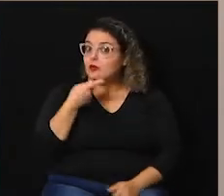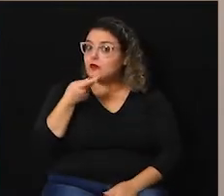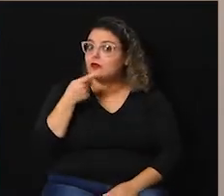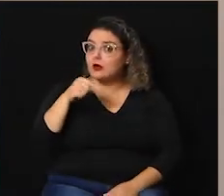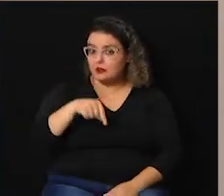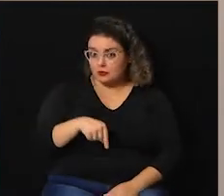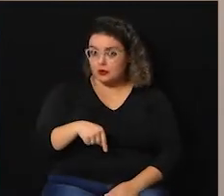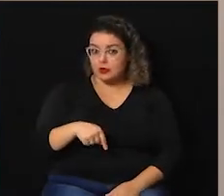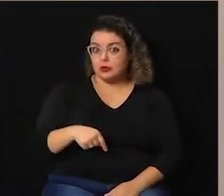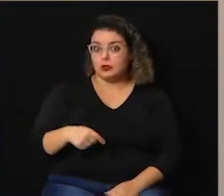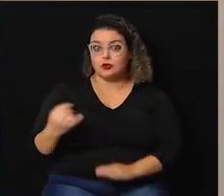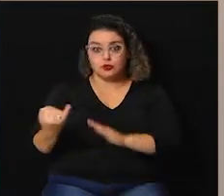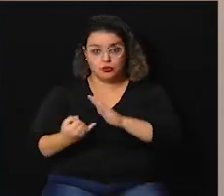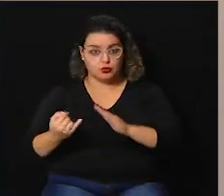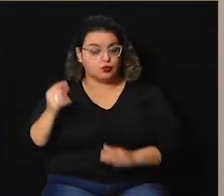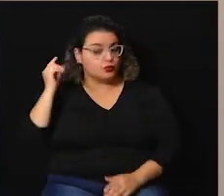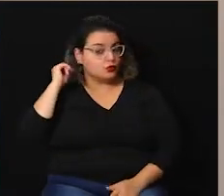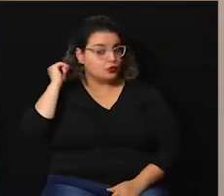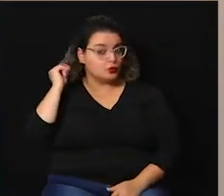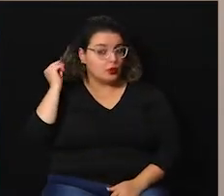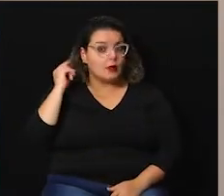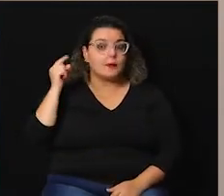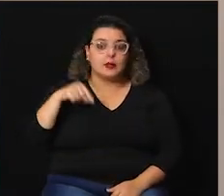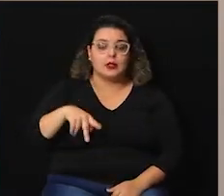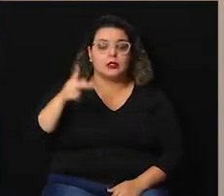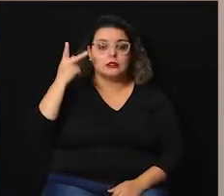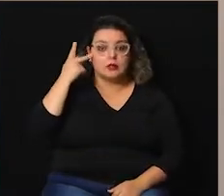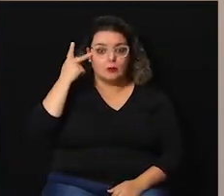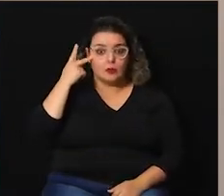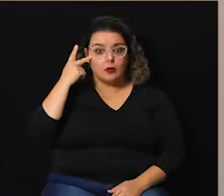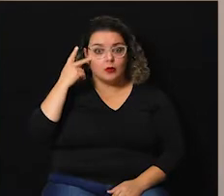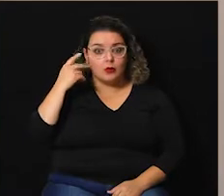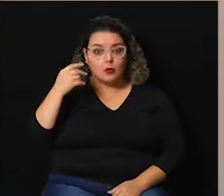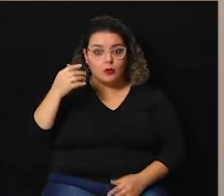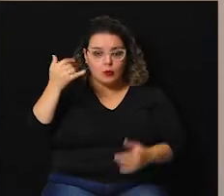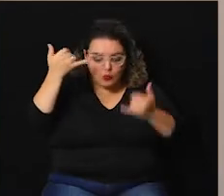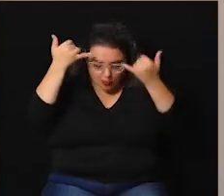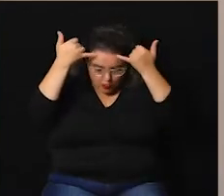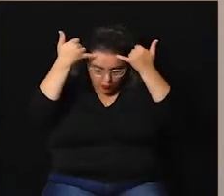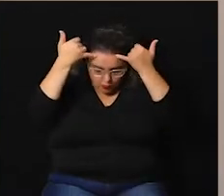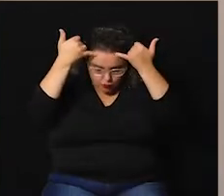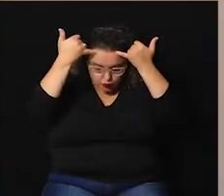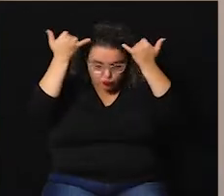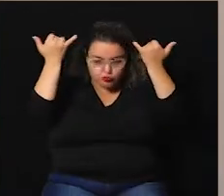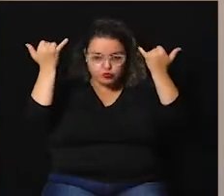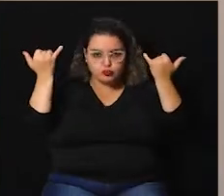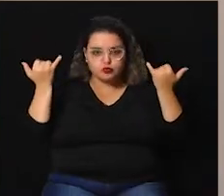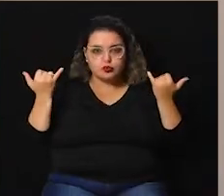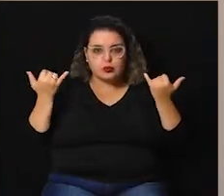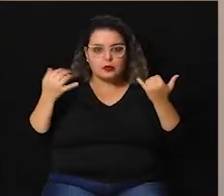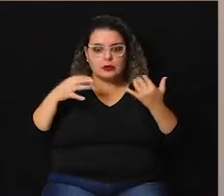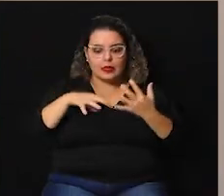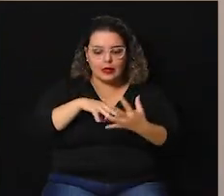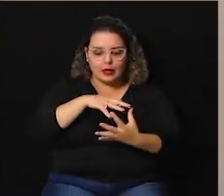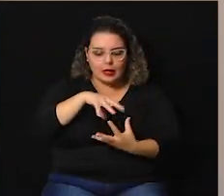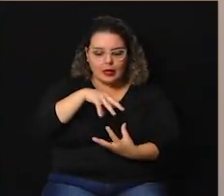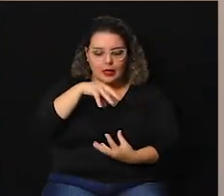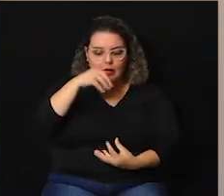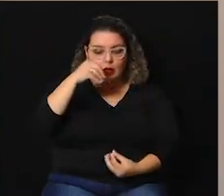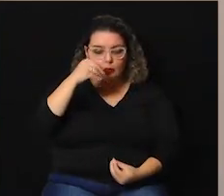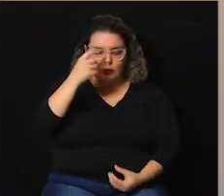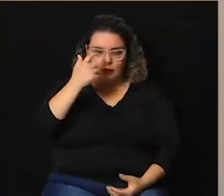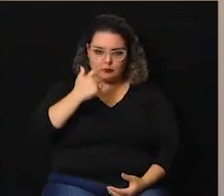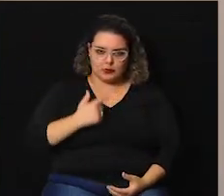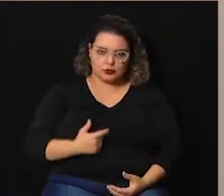aqui no Instituto do Cabelo, em São Paulo. O cabelo, ele nasce da alma da pessoa. Então, toda